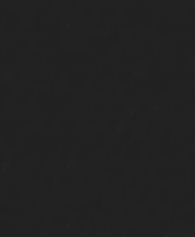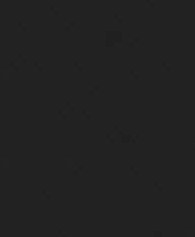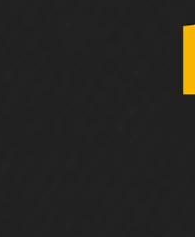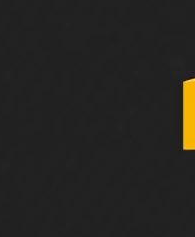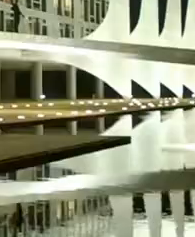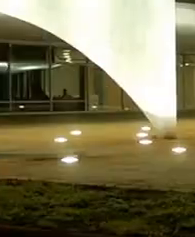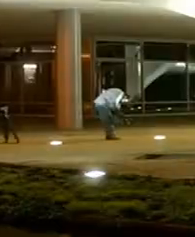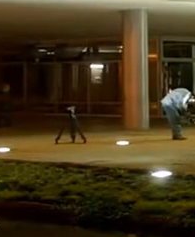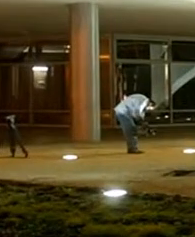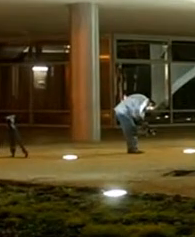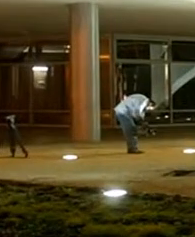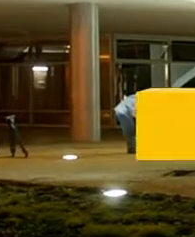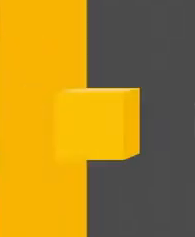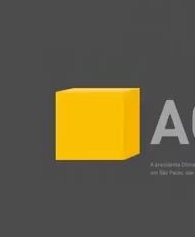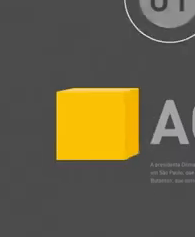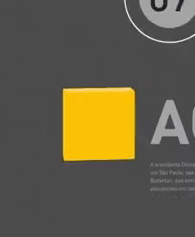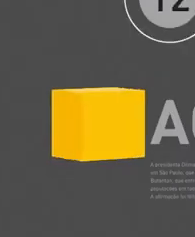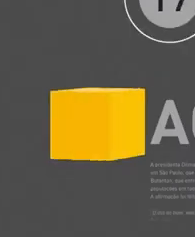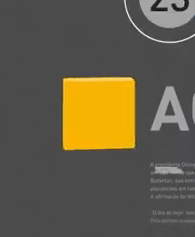Música